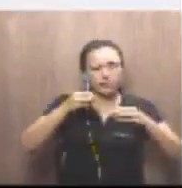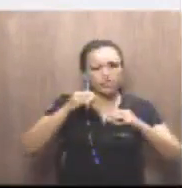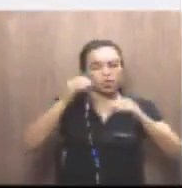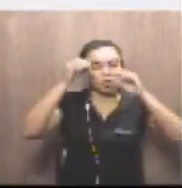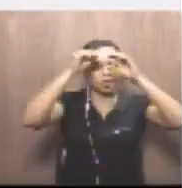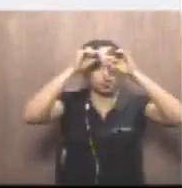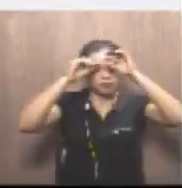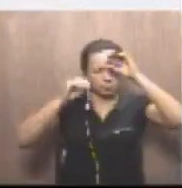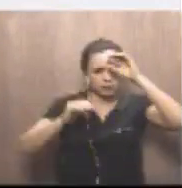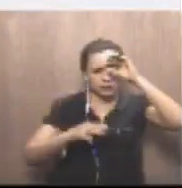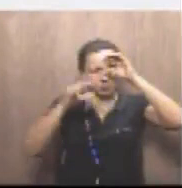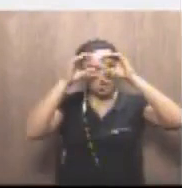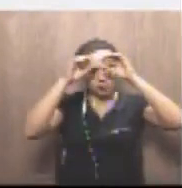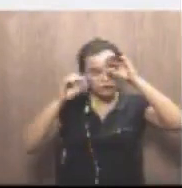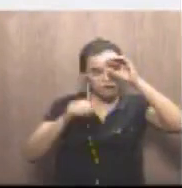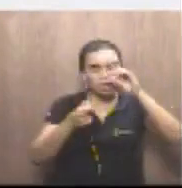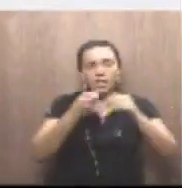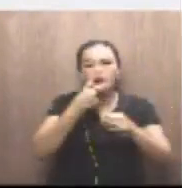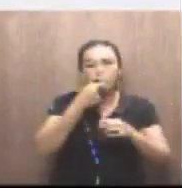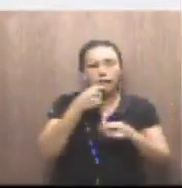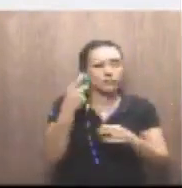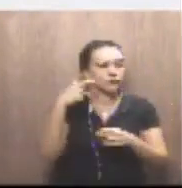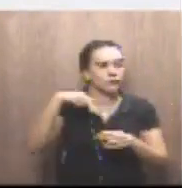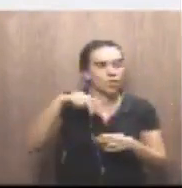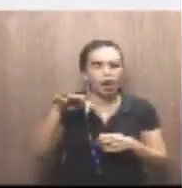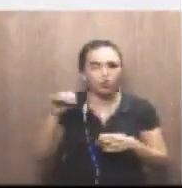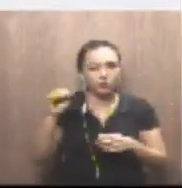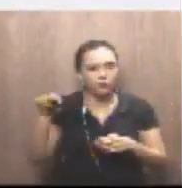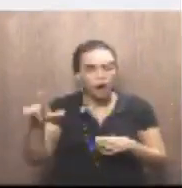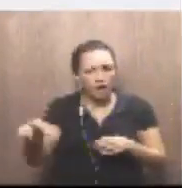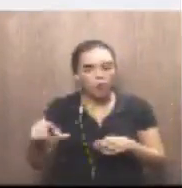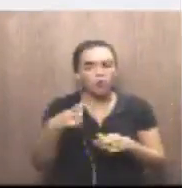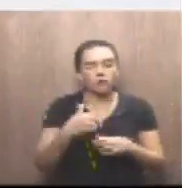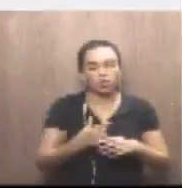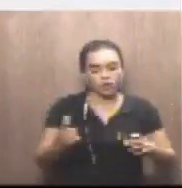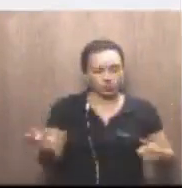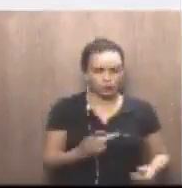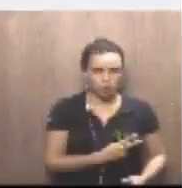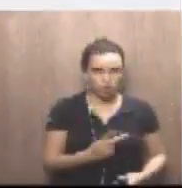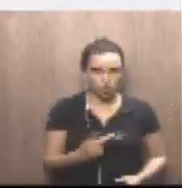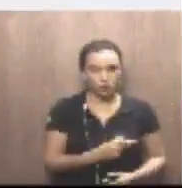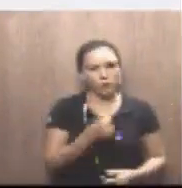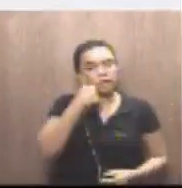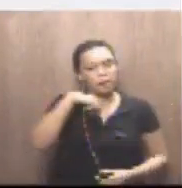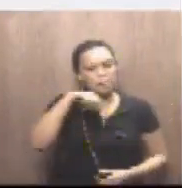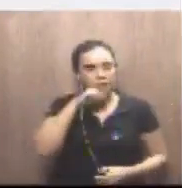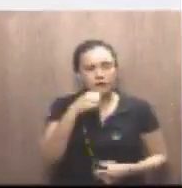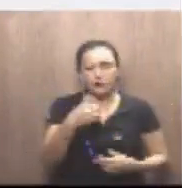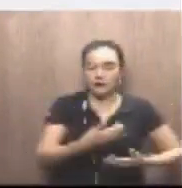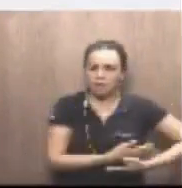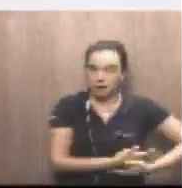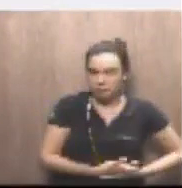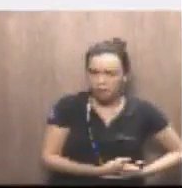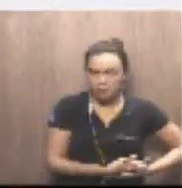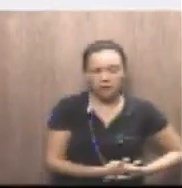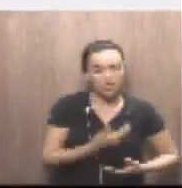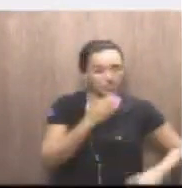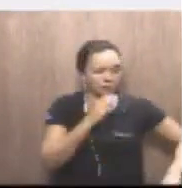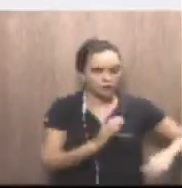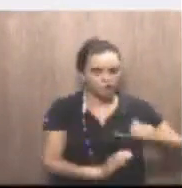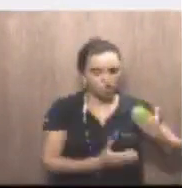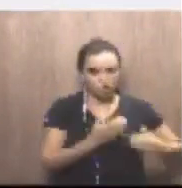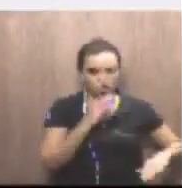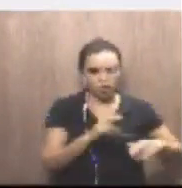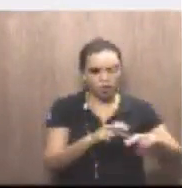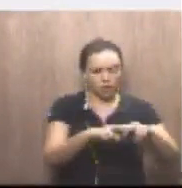ocitocina por meio de pulsações e como os dois organismos, mãe e bebê, estão em comunicação durante o trabalho de parto por meio